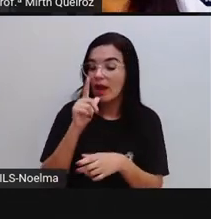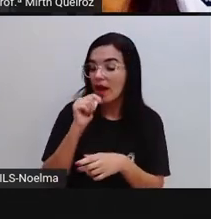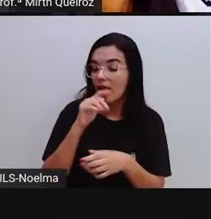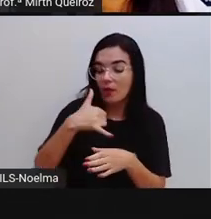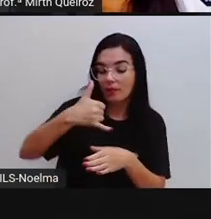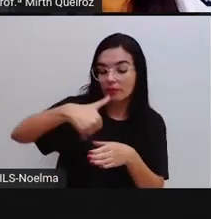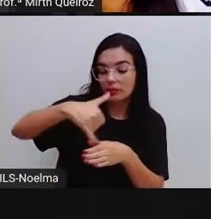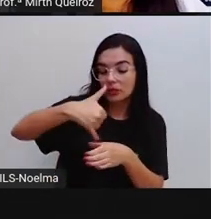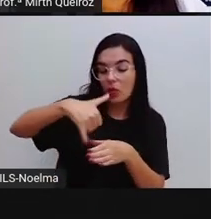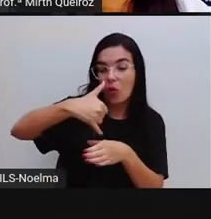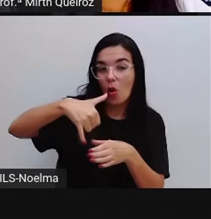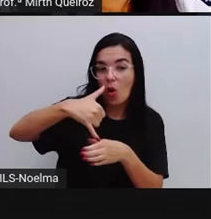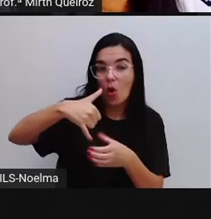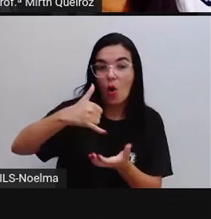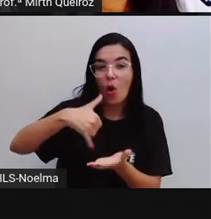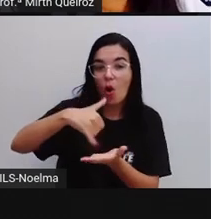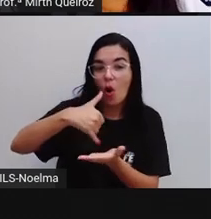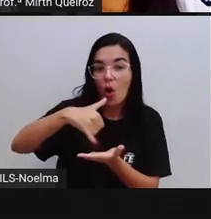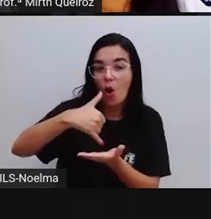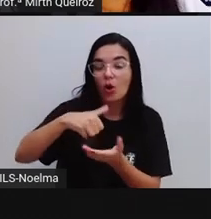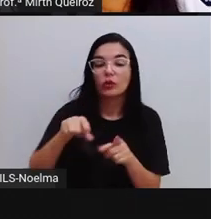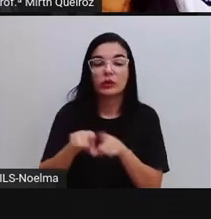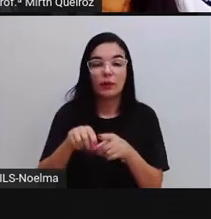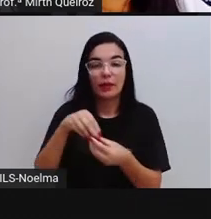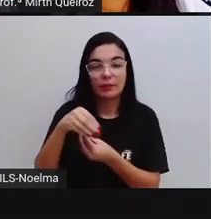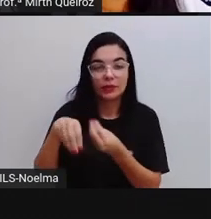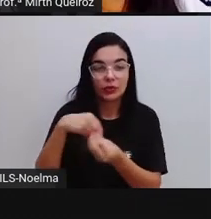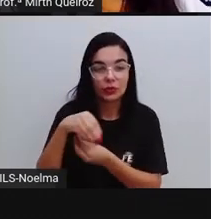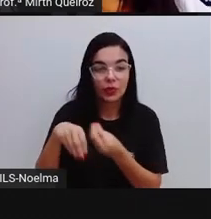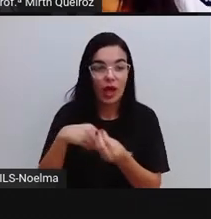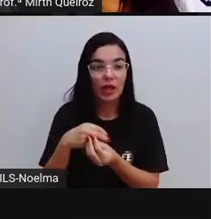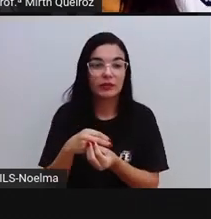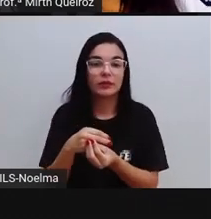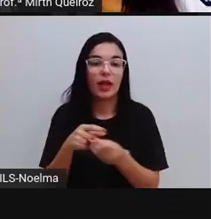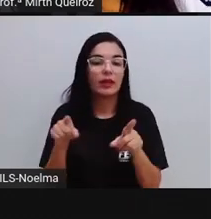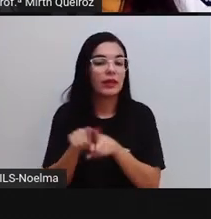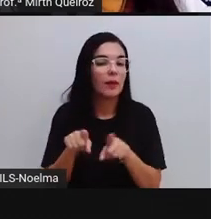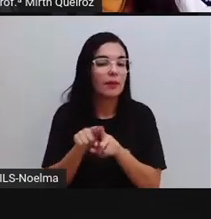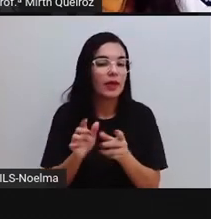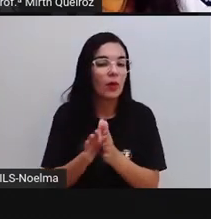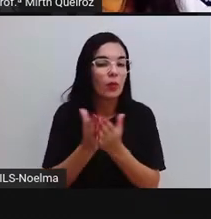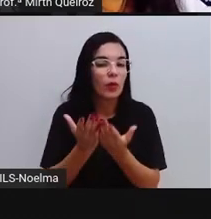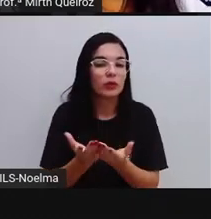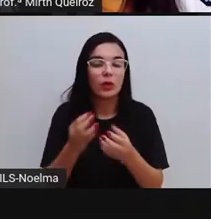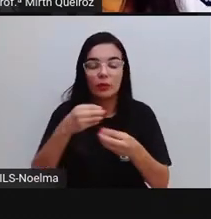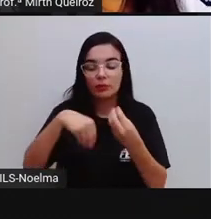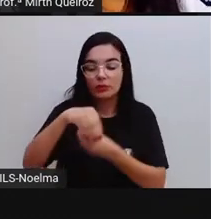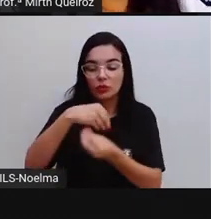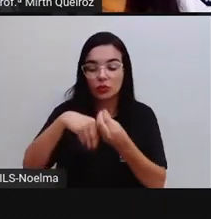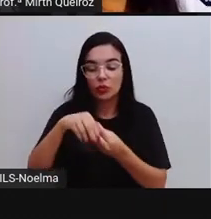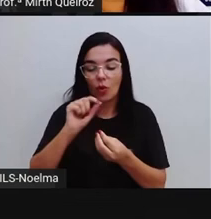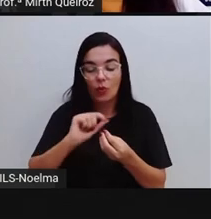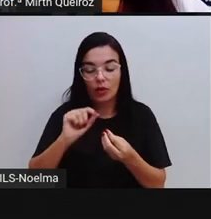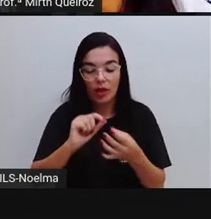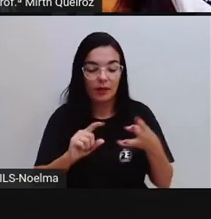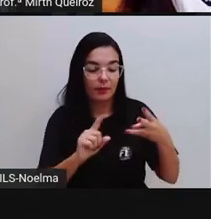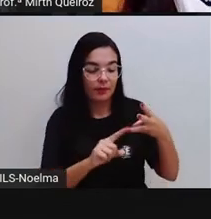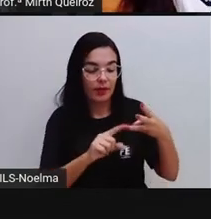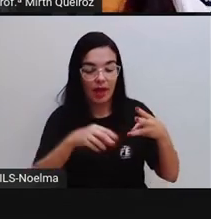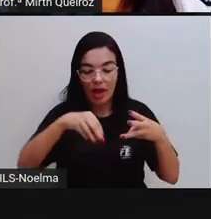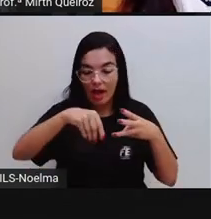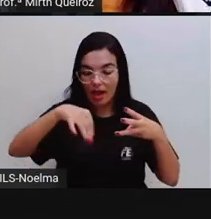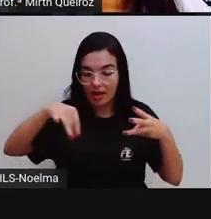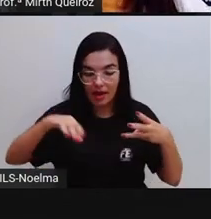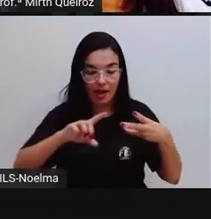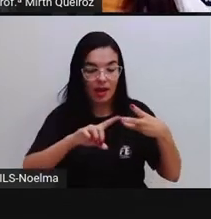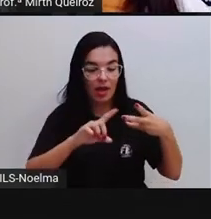misturou água, óleo e a areia, aí nós tivemos uma mistura heterogênea. Então,